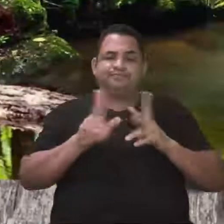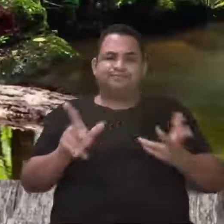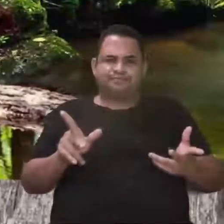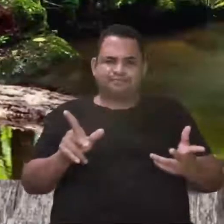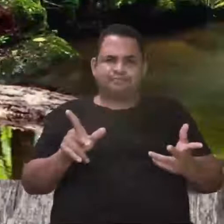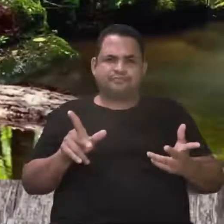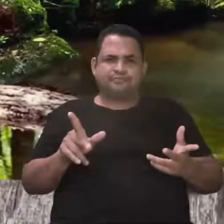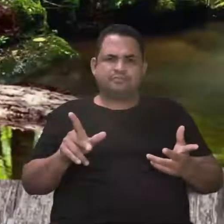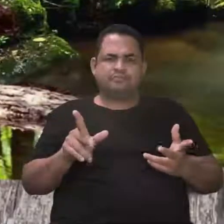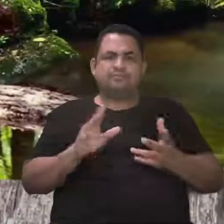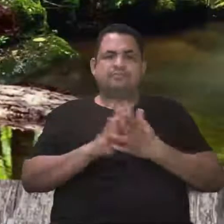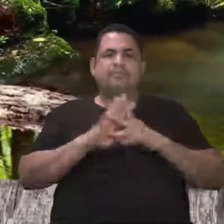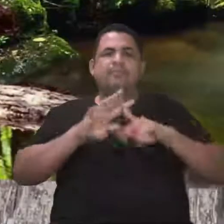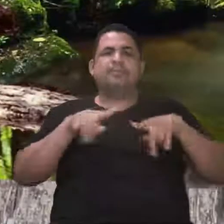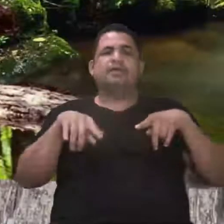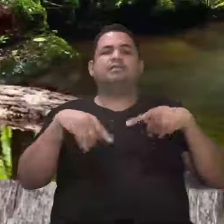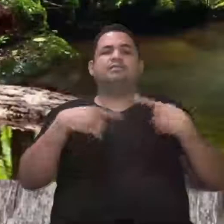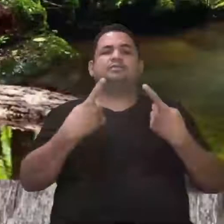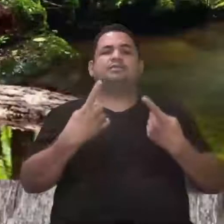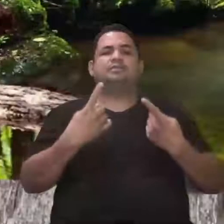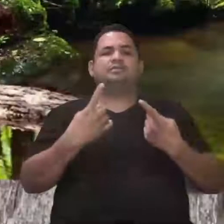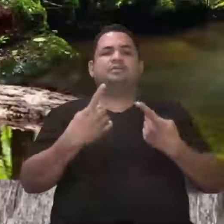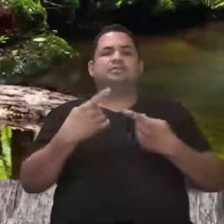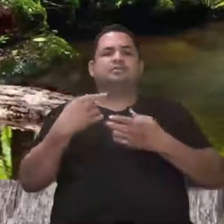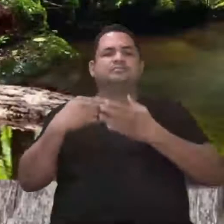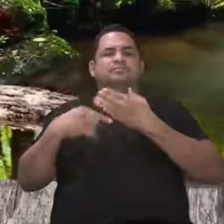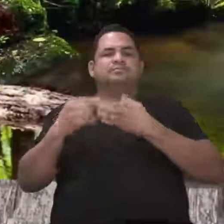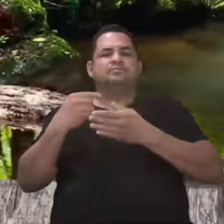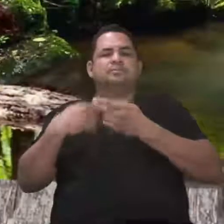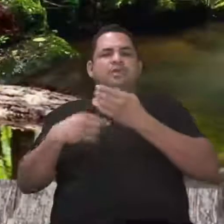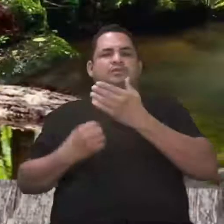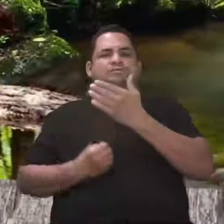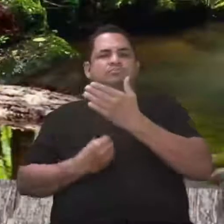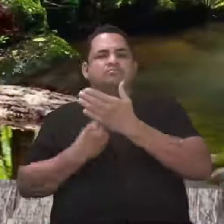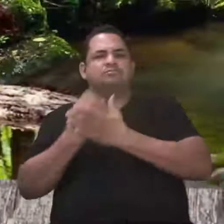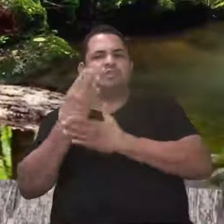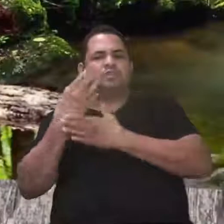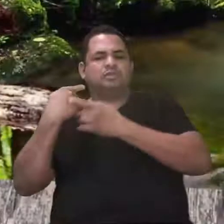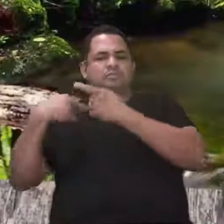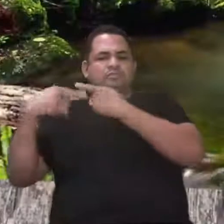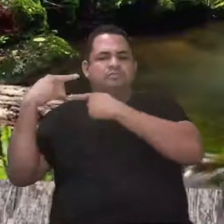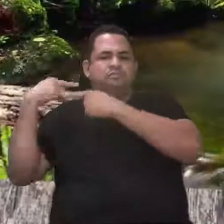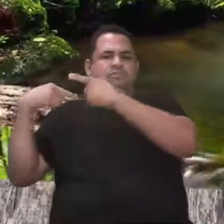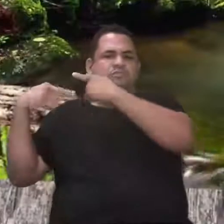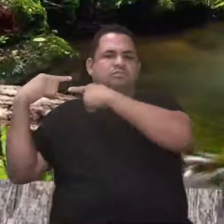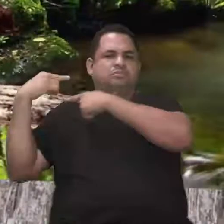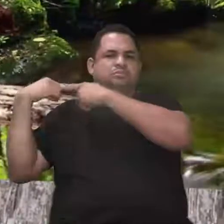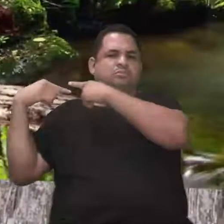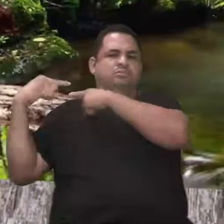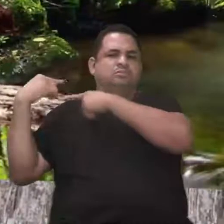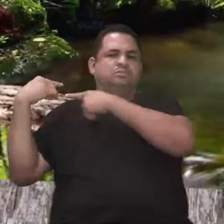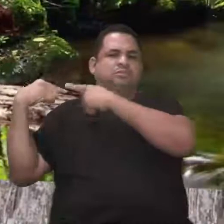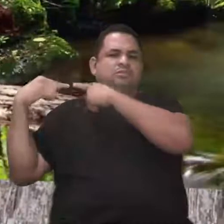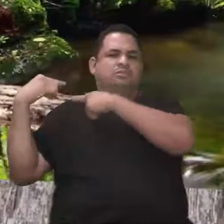diferentes. Porém, quando a gente vai ver a origem evolutiva, nós descendemos lá dos seus bisavós.